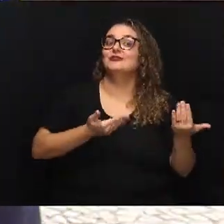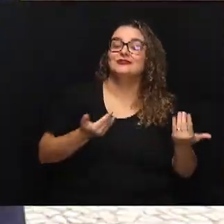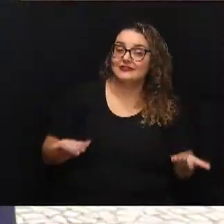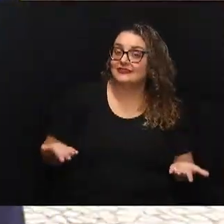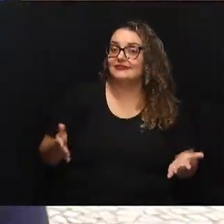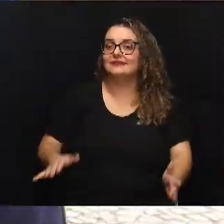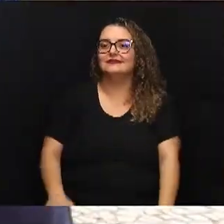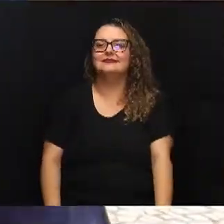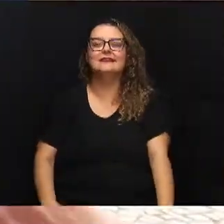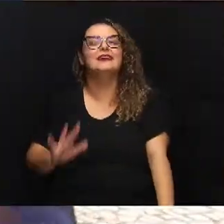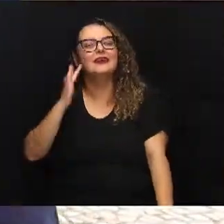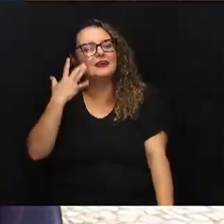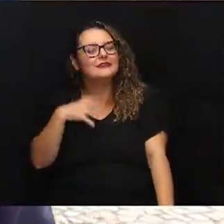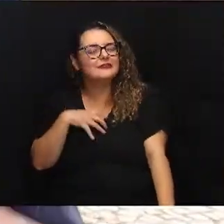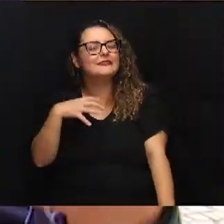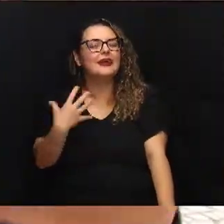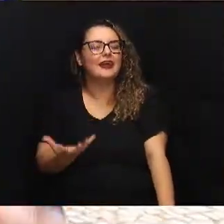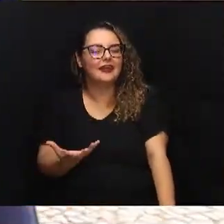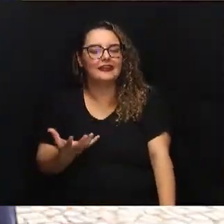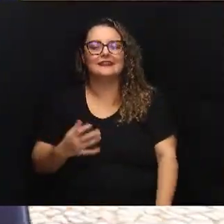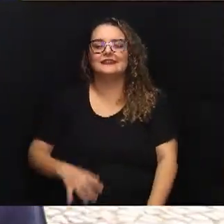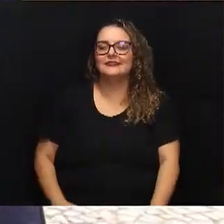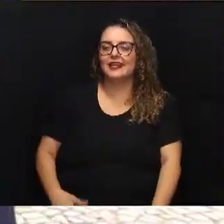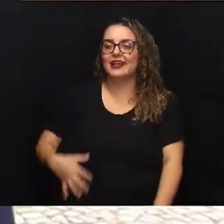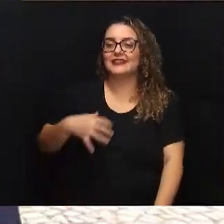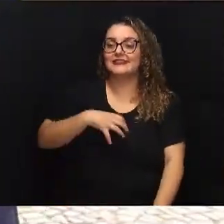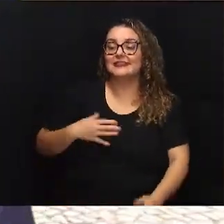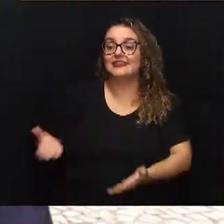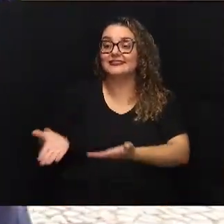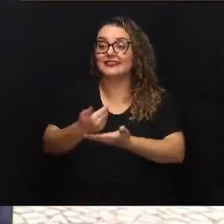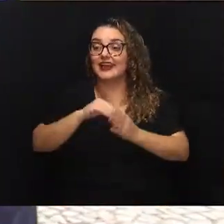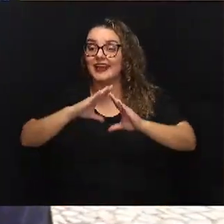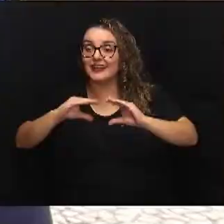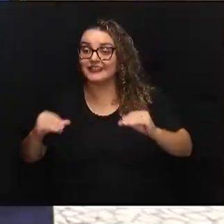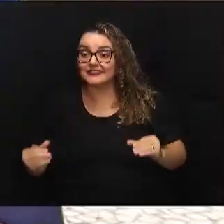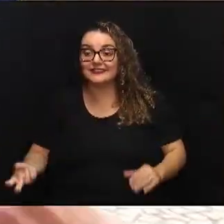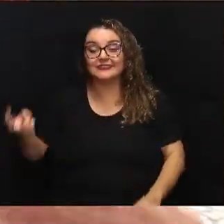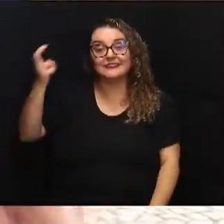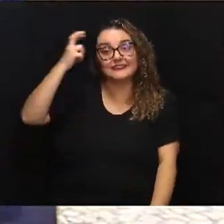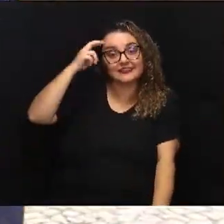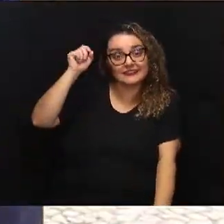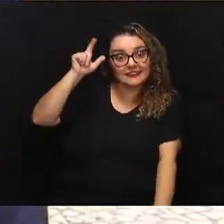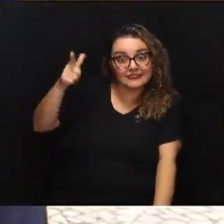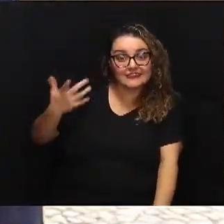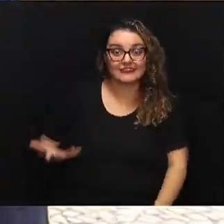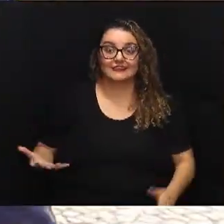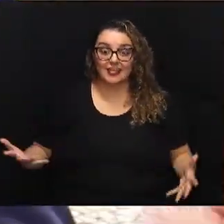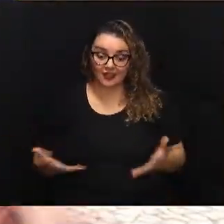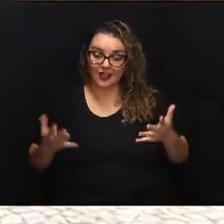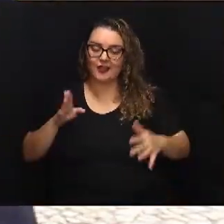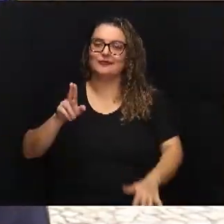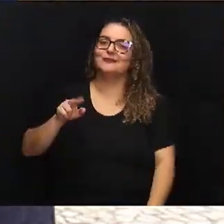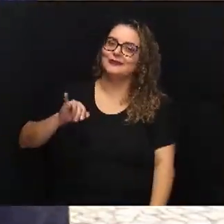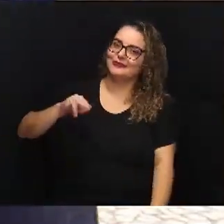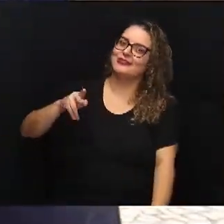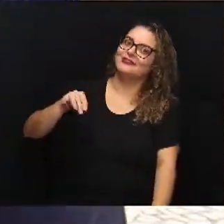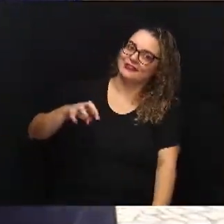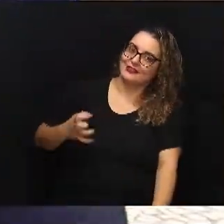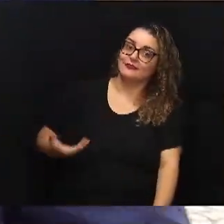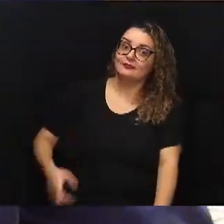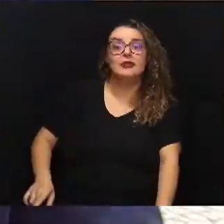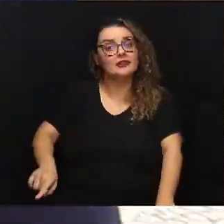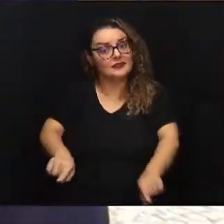eu acho que é isso, né? Essa cidade que é acolhedora, que é cultural, que é pujante, mas que